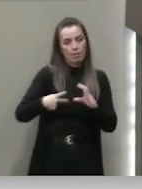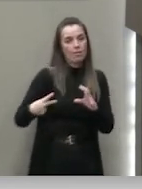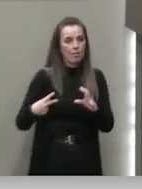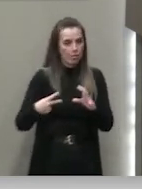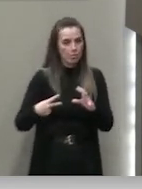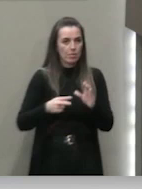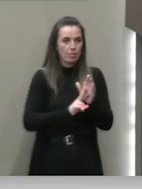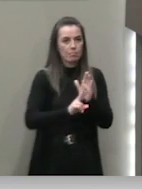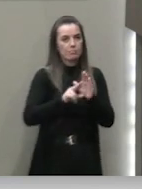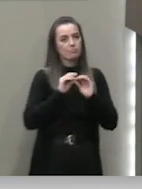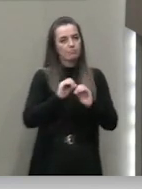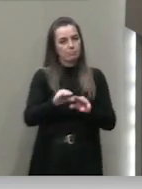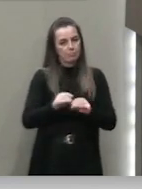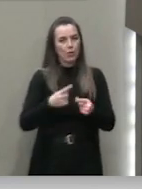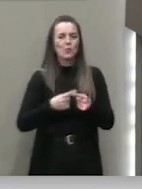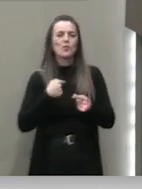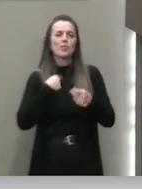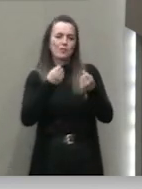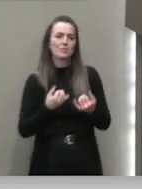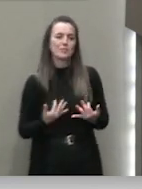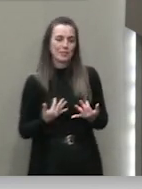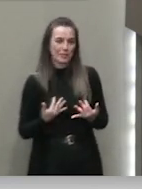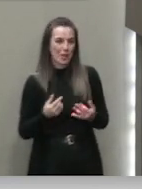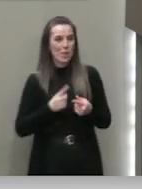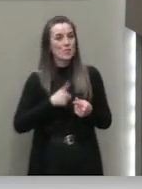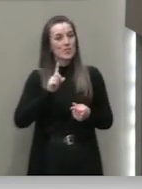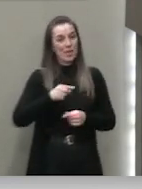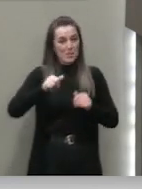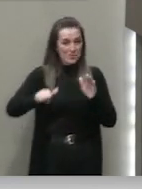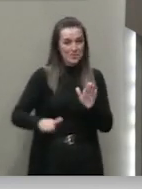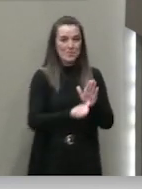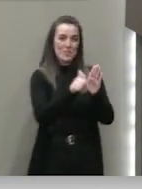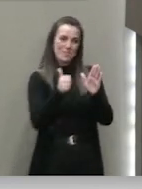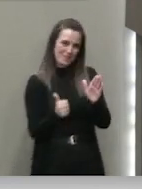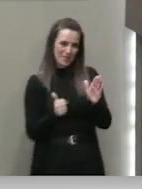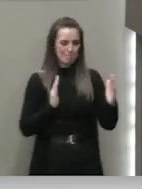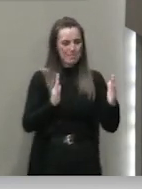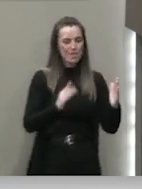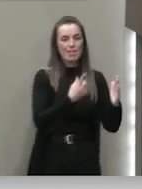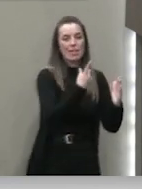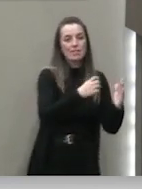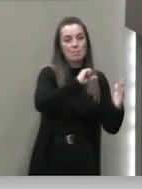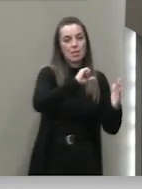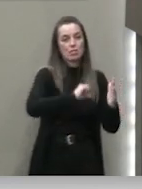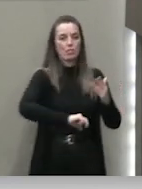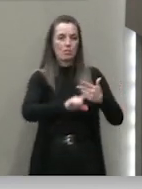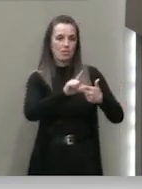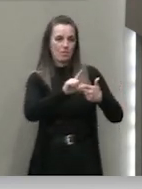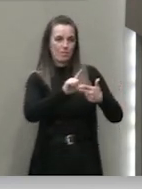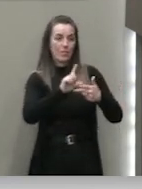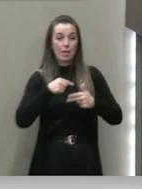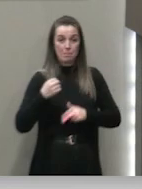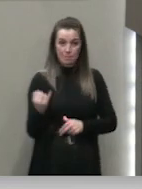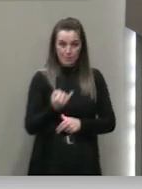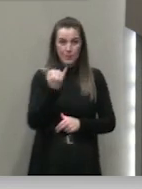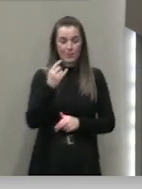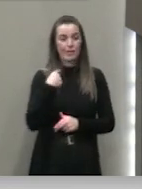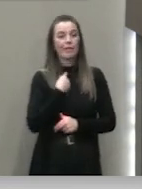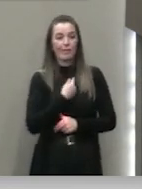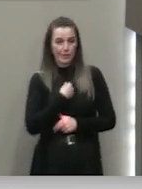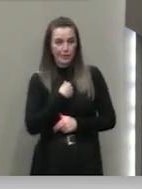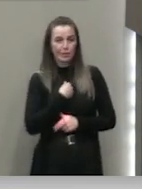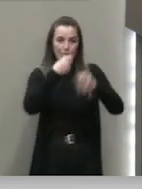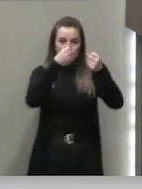o primeiro grande expediente da 19ª legislatura. E é importante a gente marcar em nome de quem que a gente